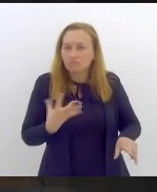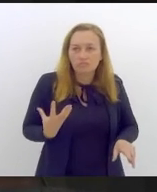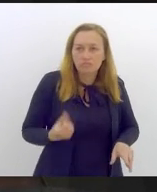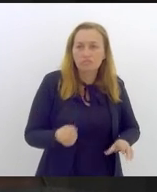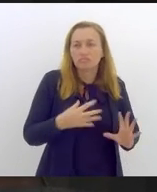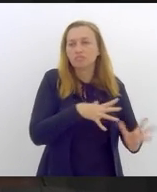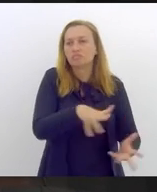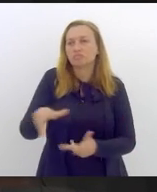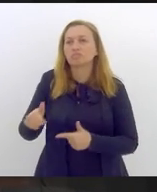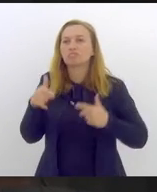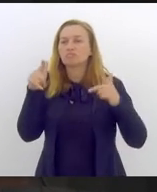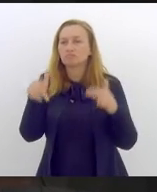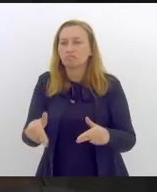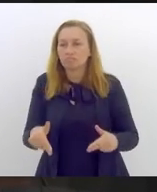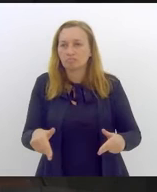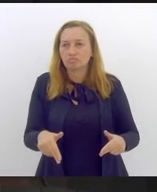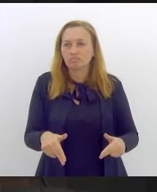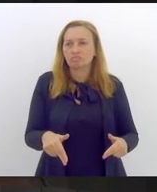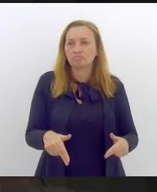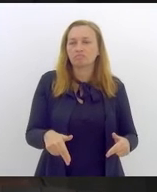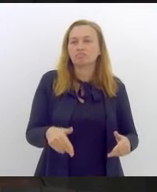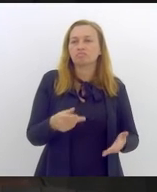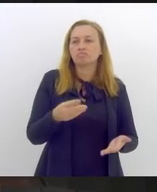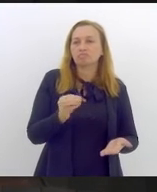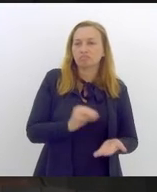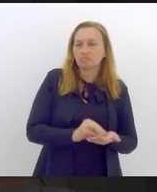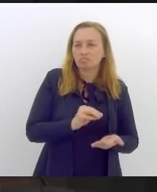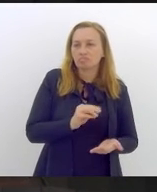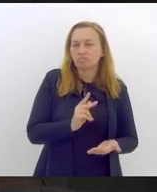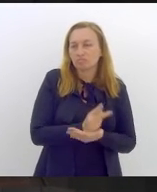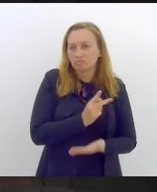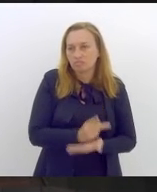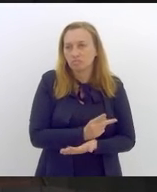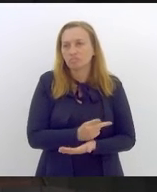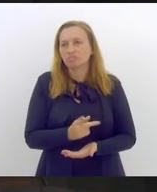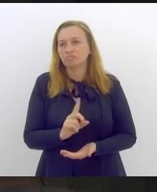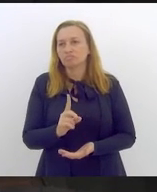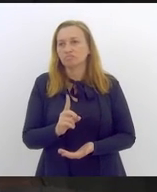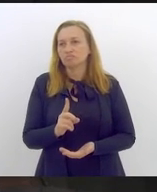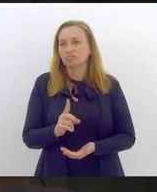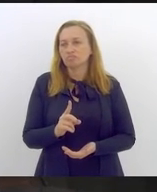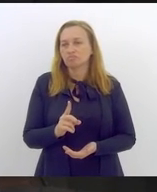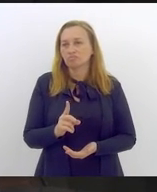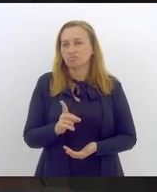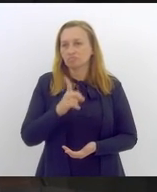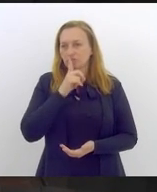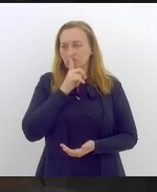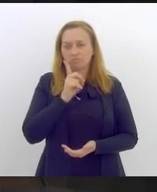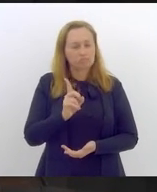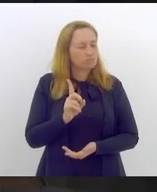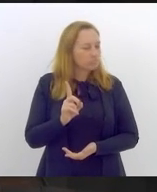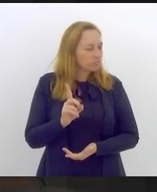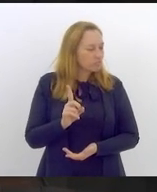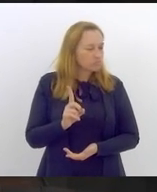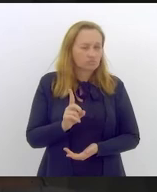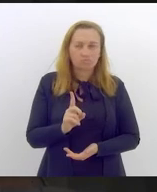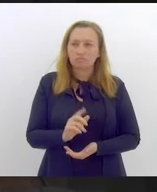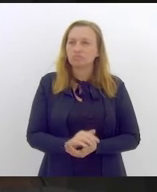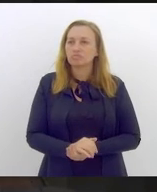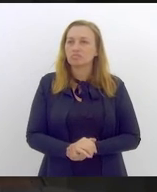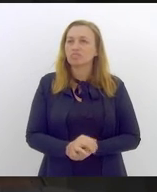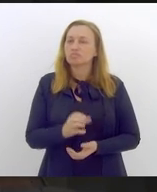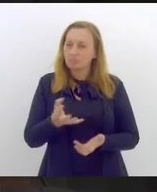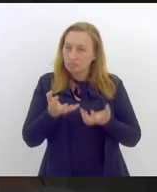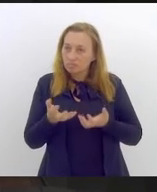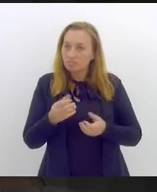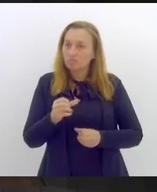mundo como ele é na sua desigualdade nas suas injustiças portanto a minha não me cabe me resignar a ninguém cabe esse resignar Se